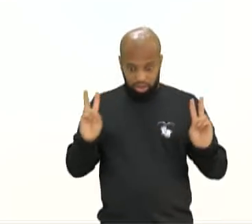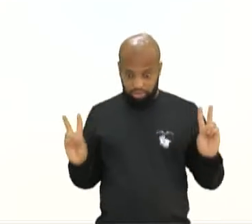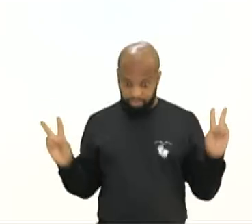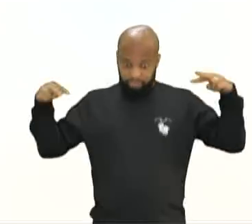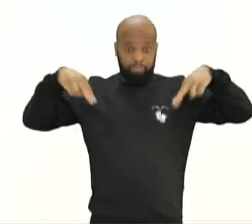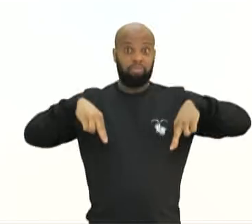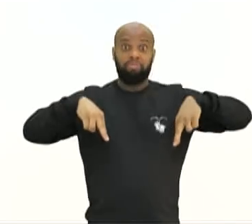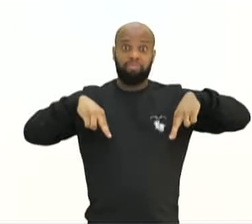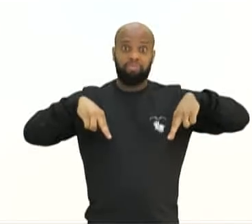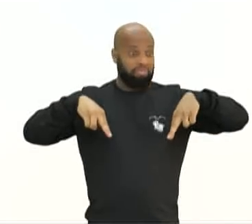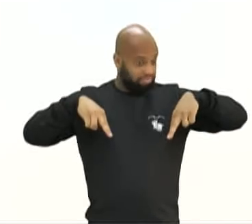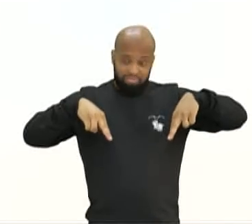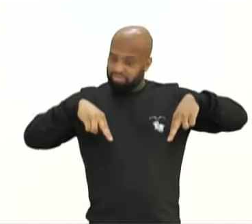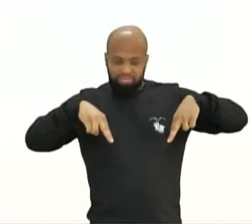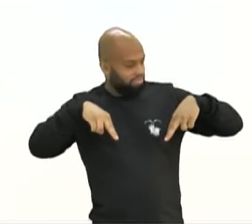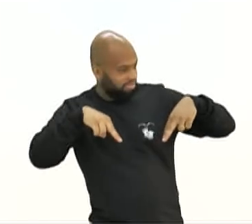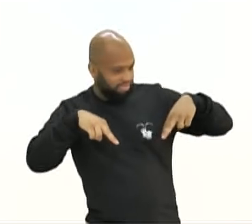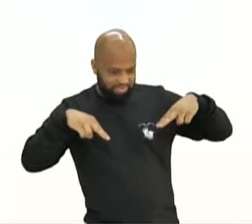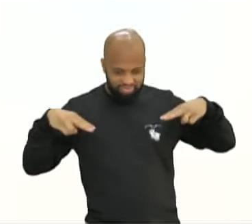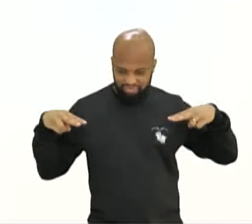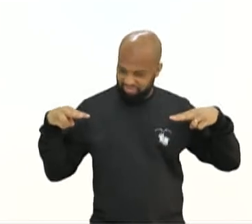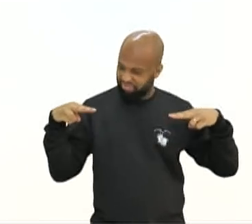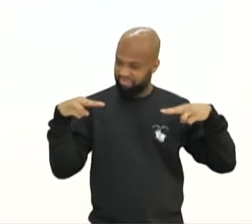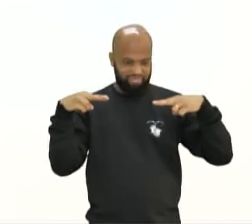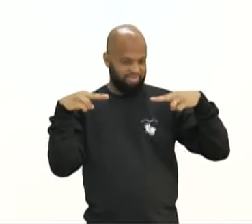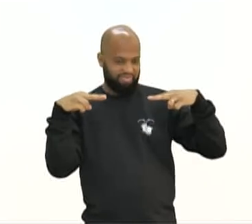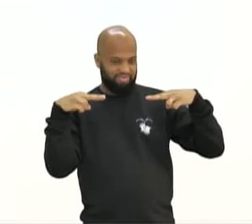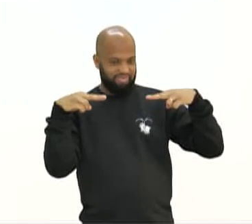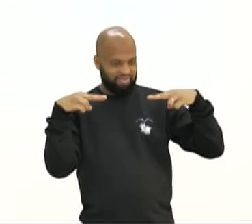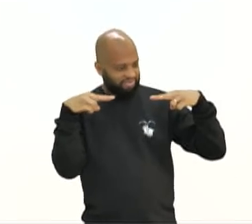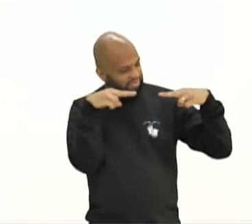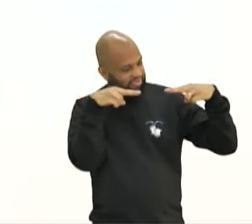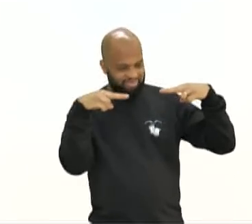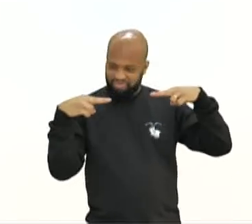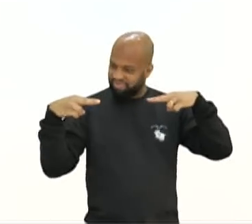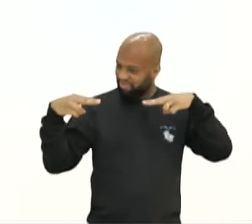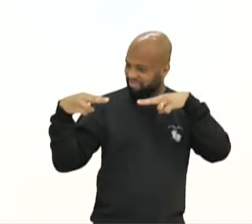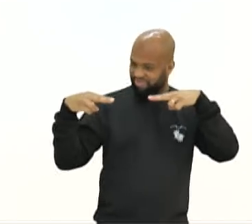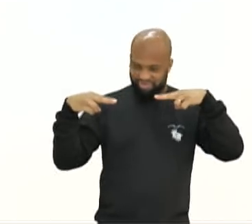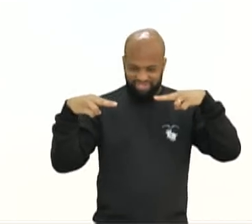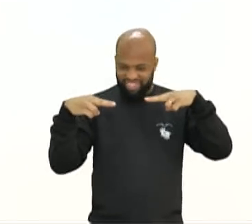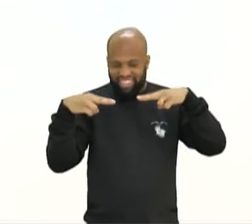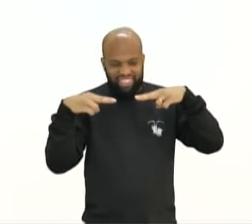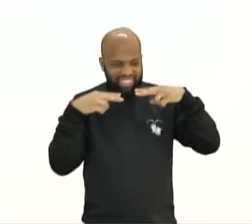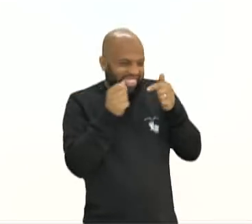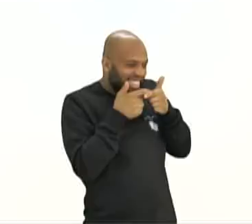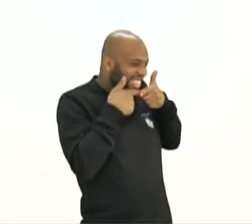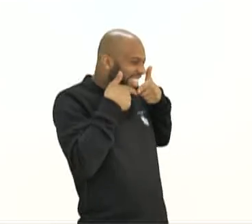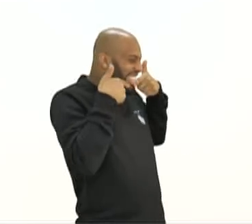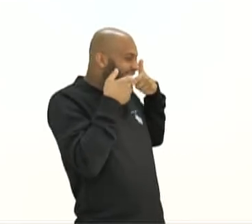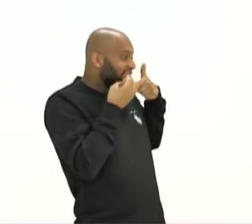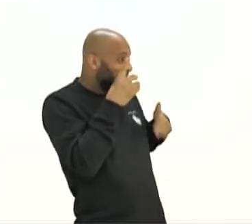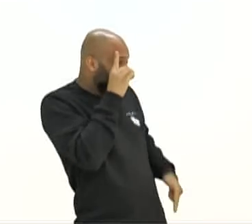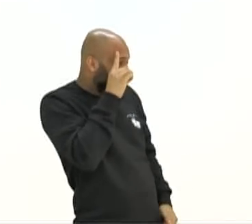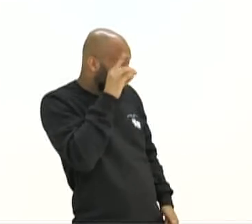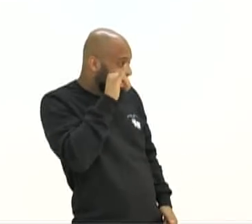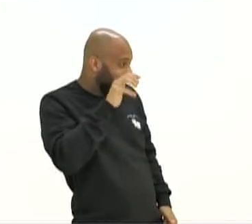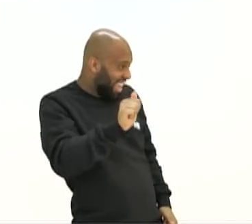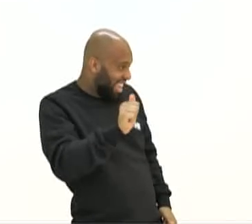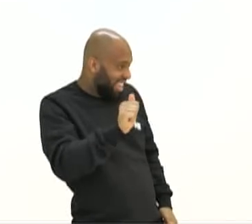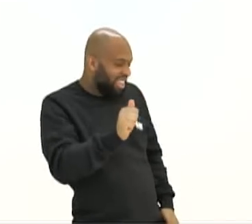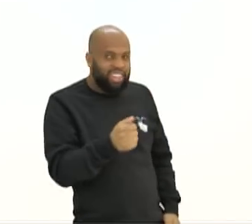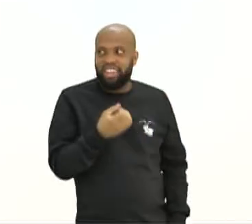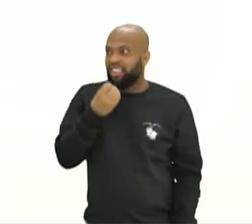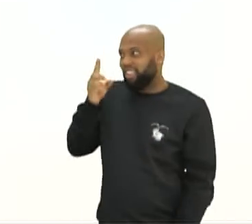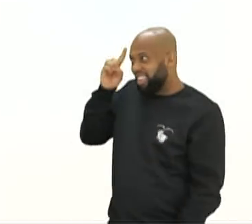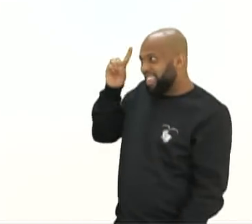cama. Rápido chegaram perto e ficaram se encontrando. Uma sorriu e deu bom dia. A outra deu bom